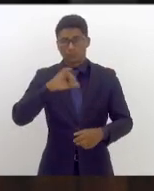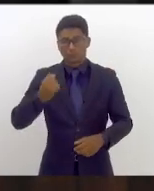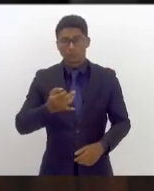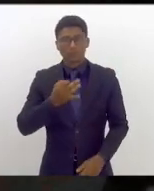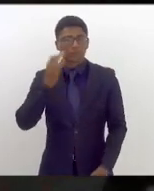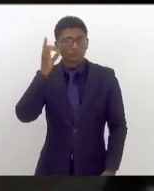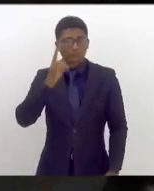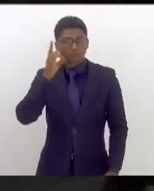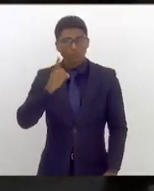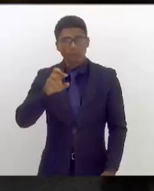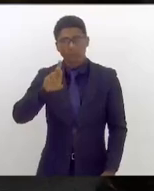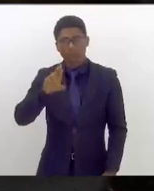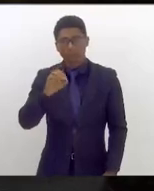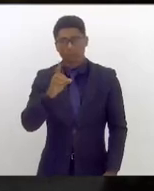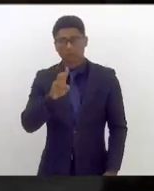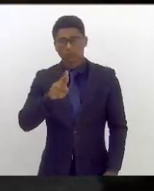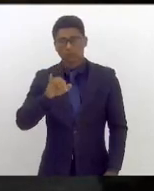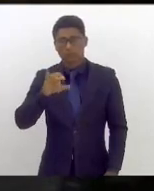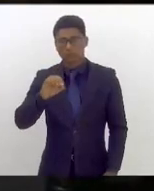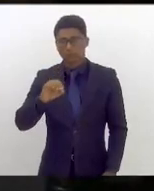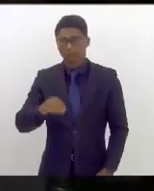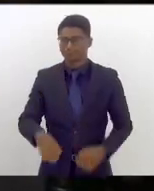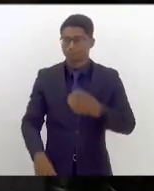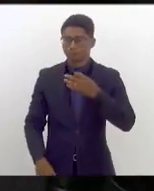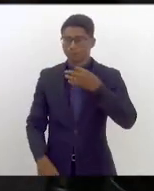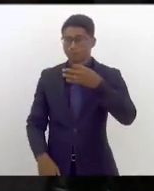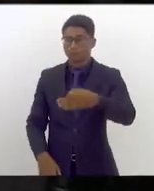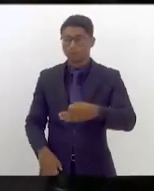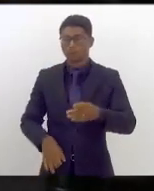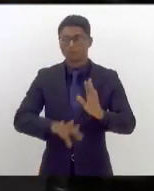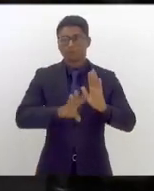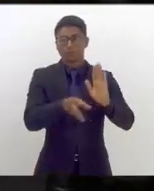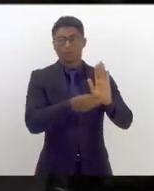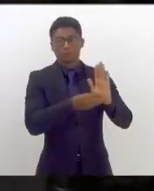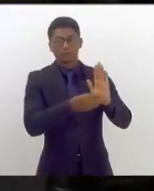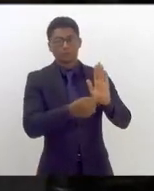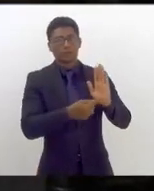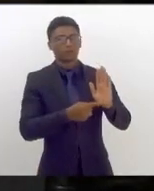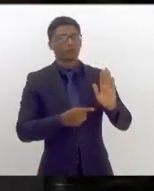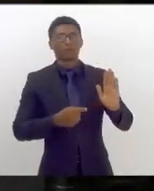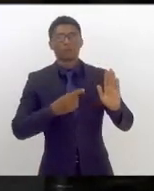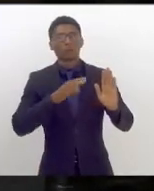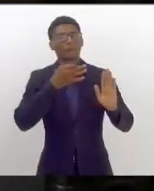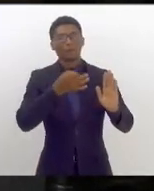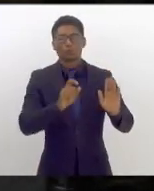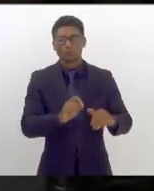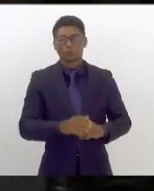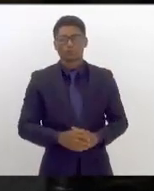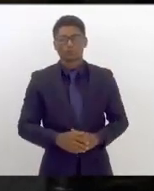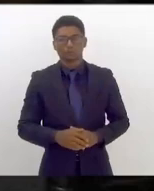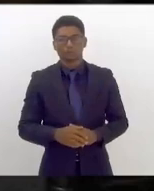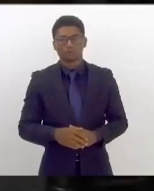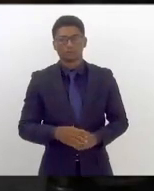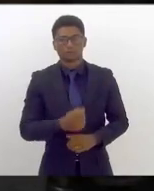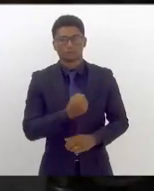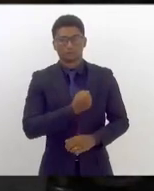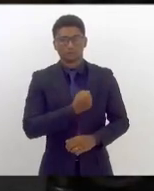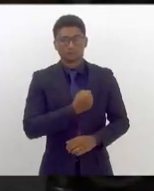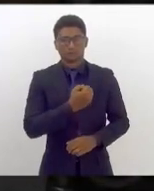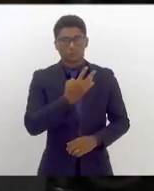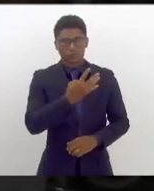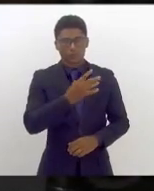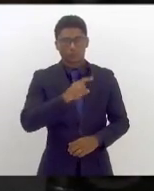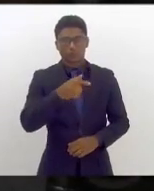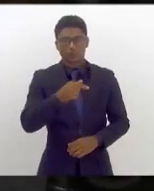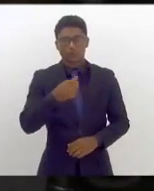Amorim senhor presidente oferecer a ccj as emendas de plenário é o seguinte favoráveis emendas número 47